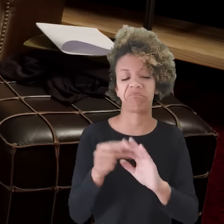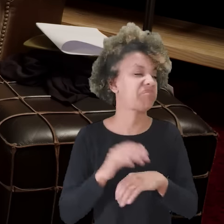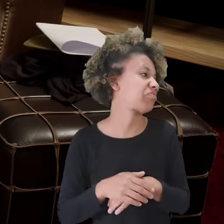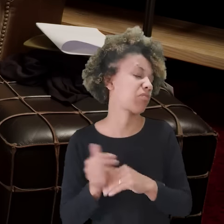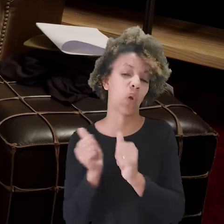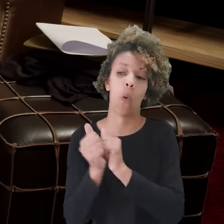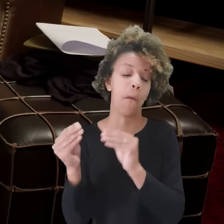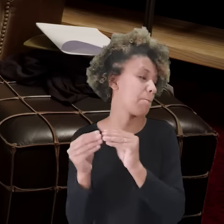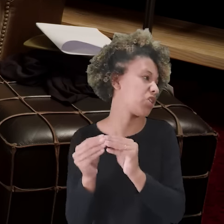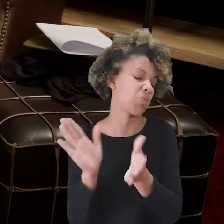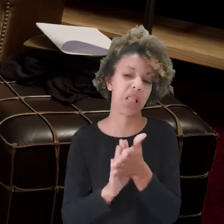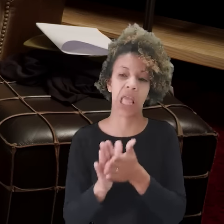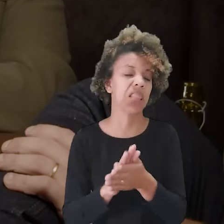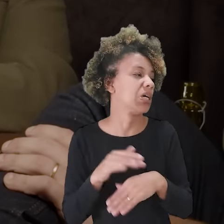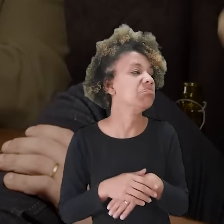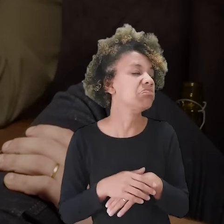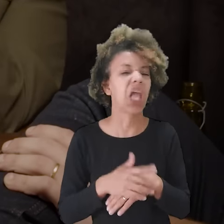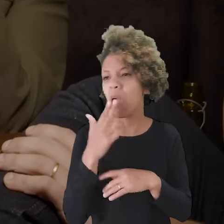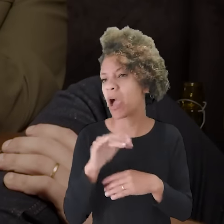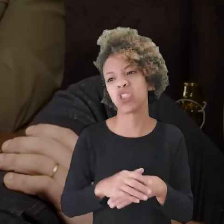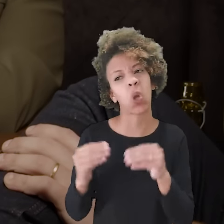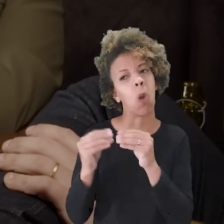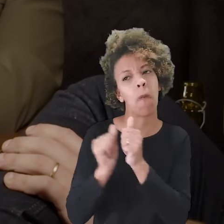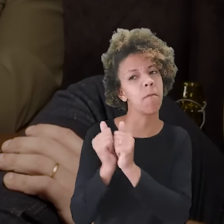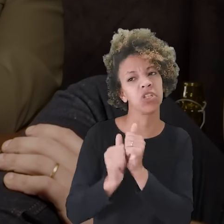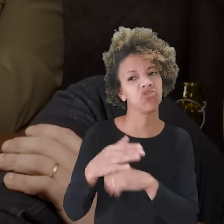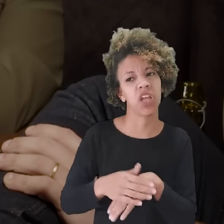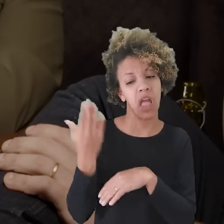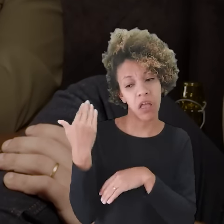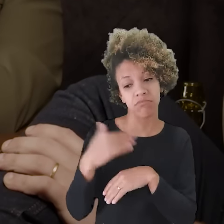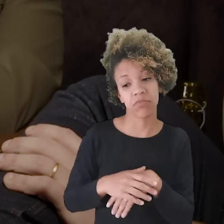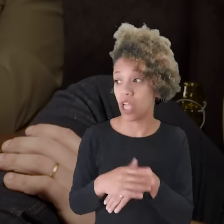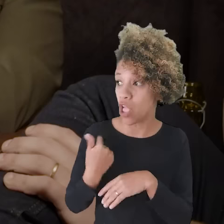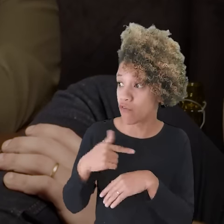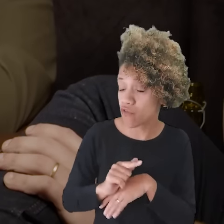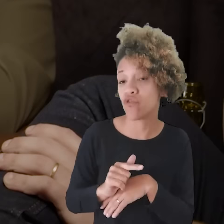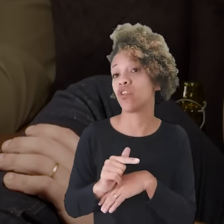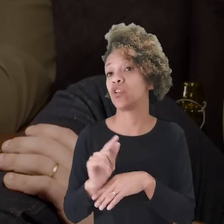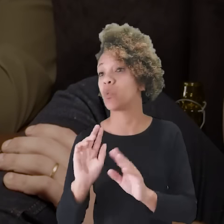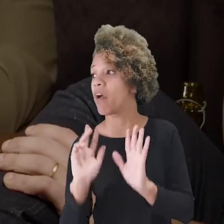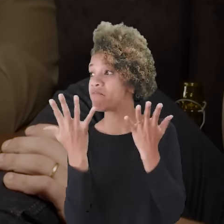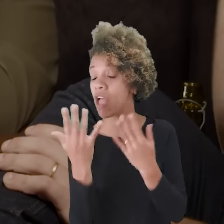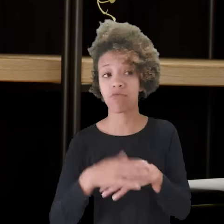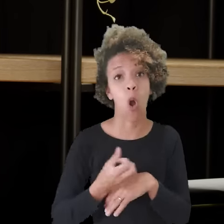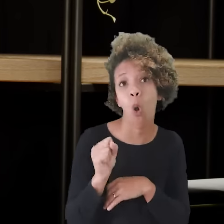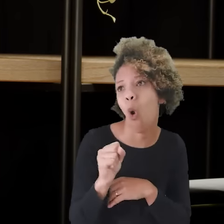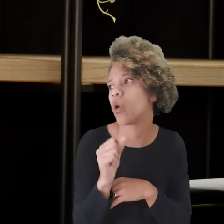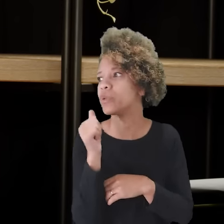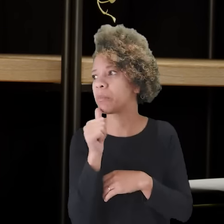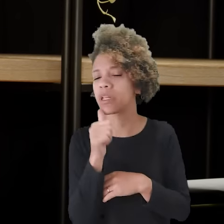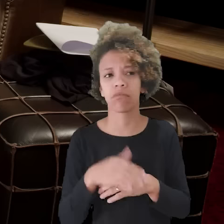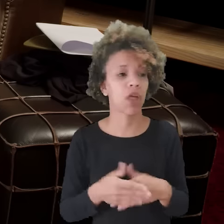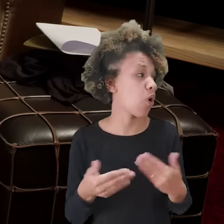até queria falar sobre isso o beijo já não é mais nada feito era antigamente de fui numa festa de beijei oito meninas hoje